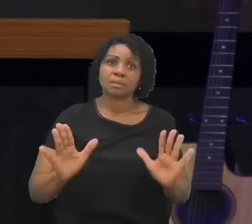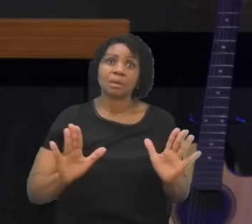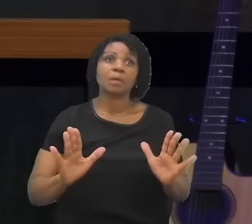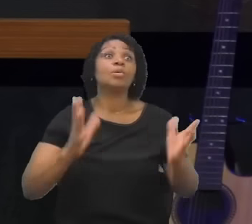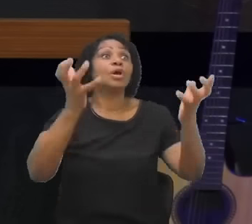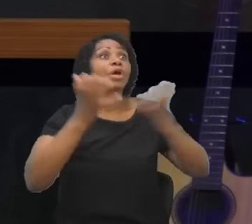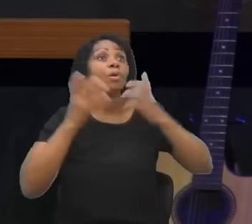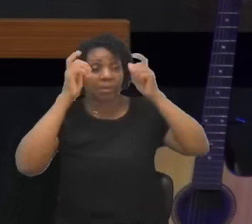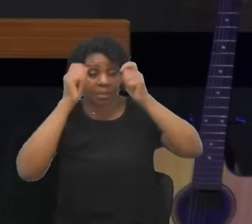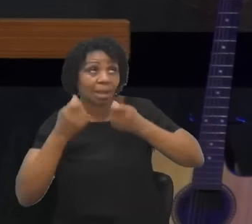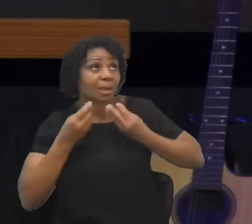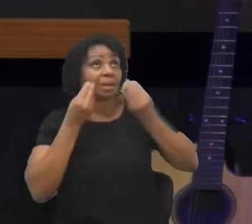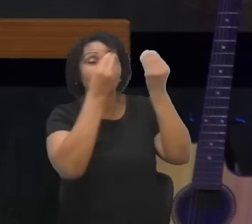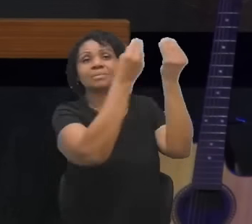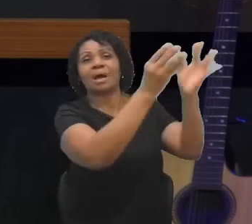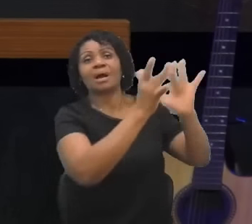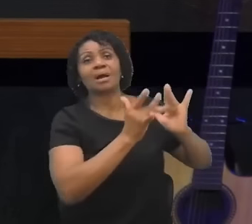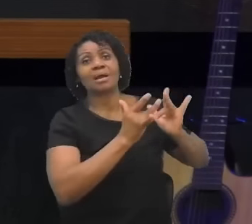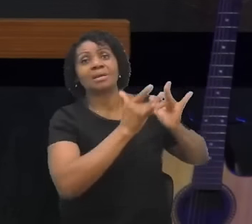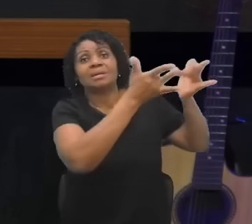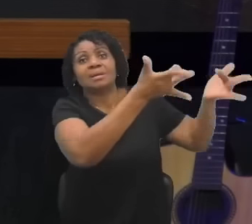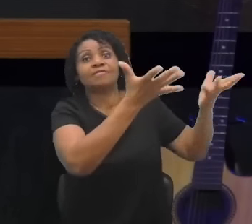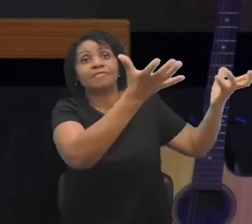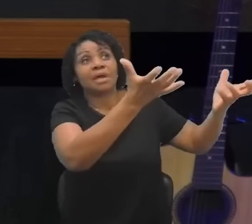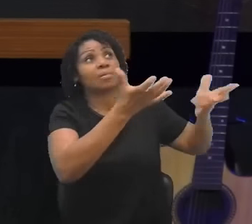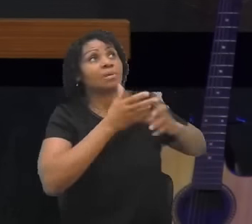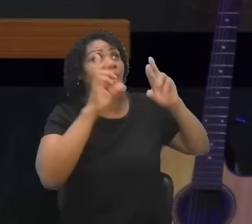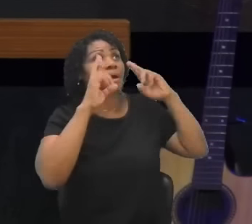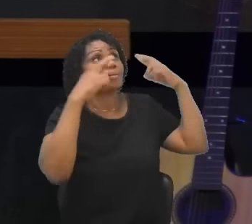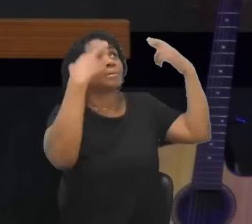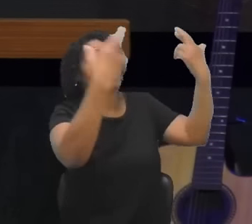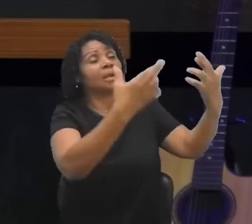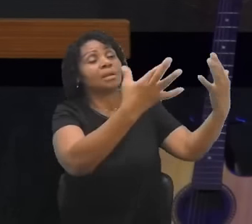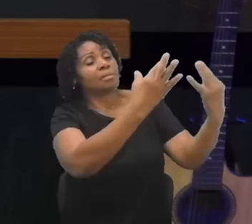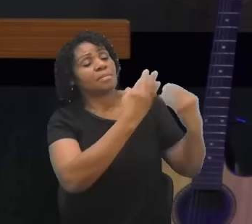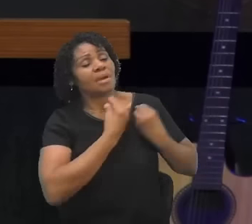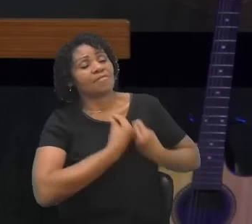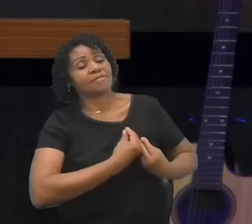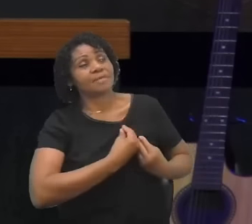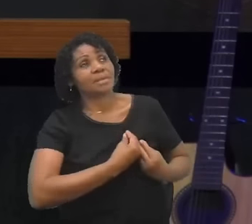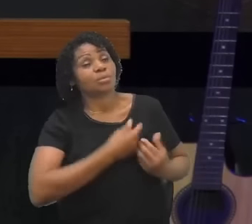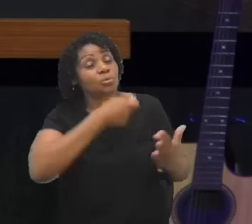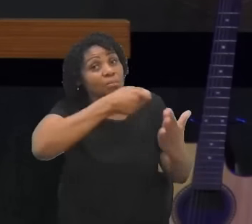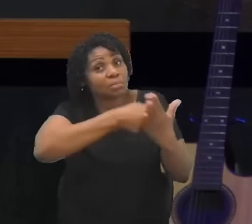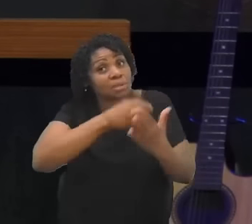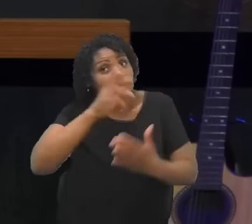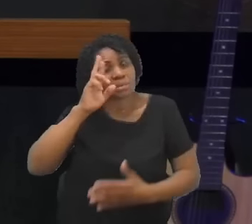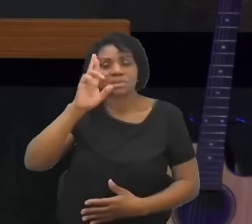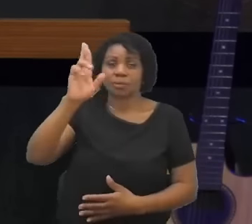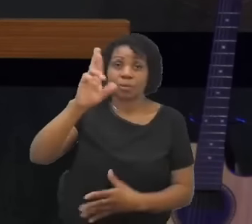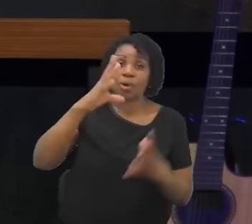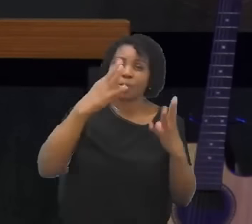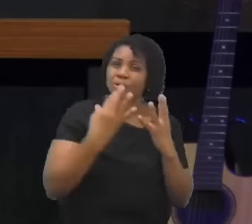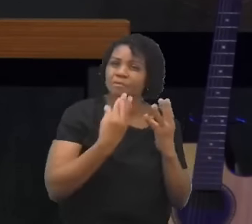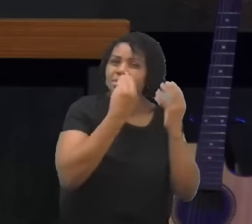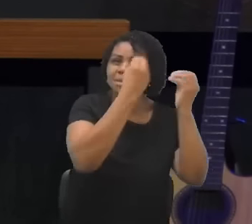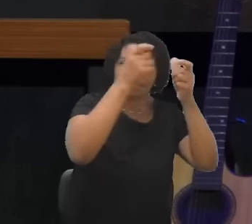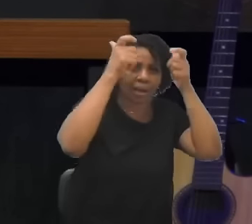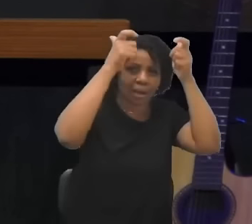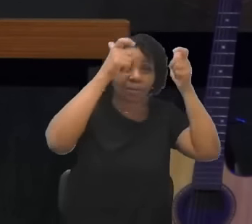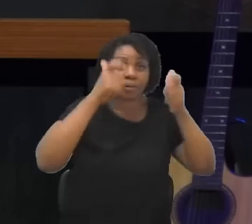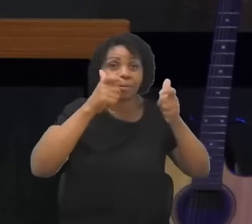eu estou entregando porque eu quero o teu reino, eu quero o teu domínio. Olha, quando você entregar a tua